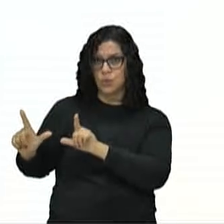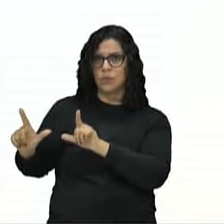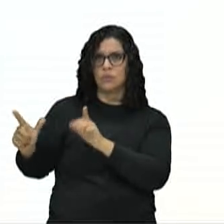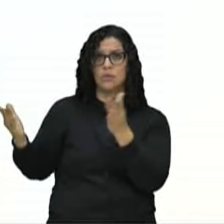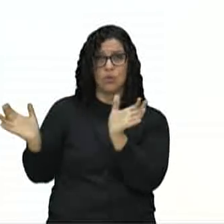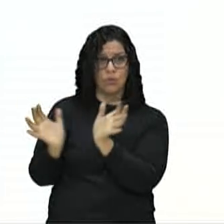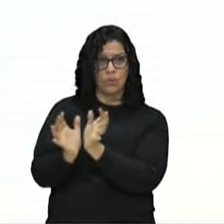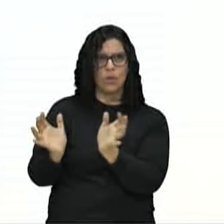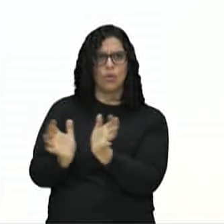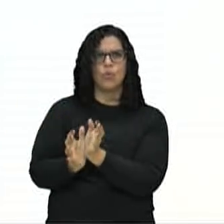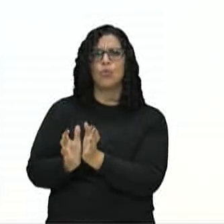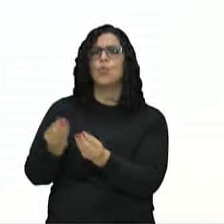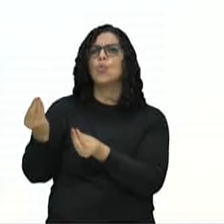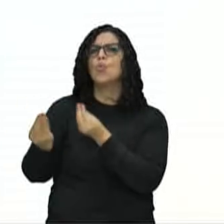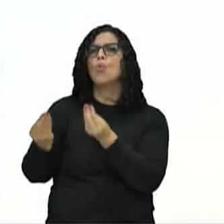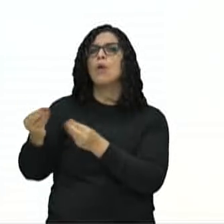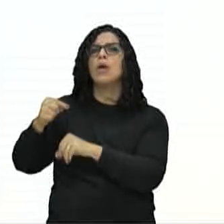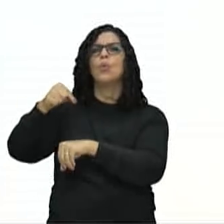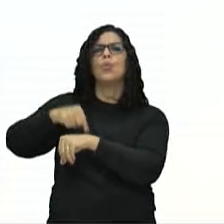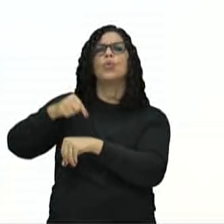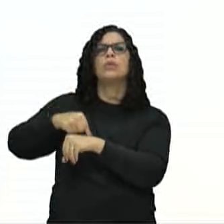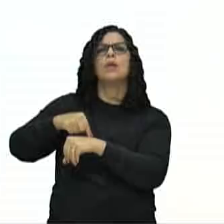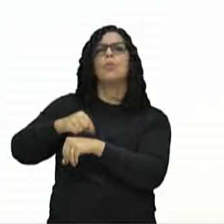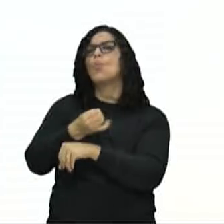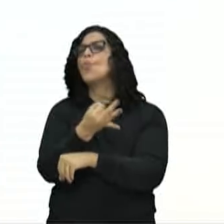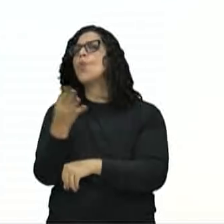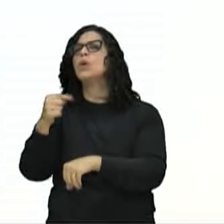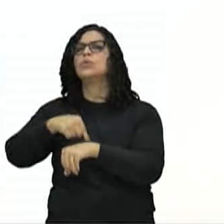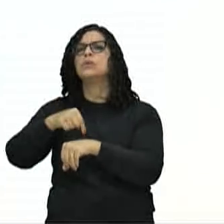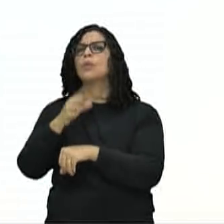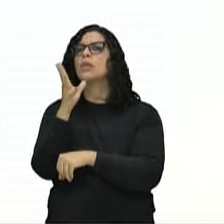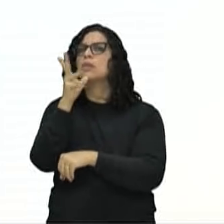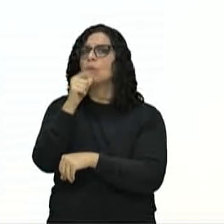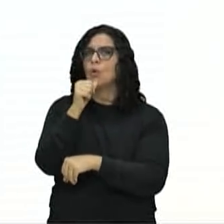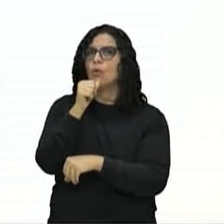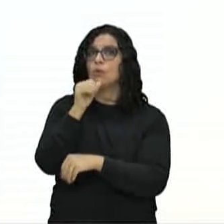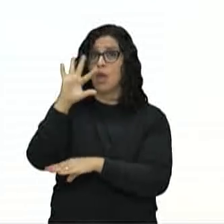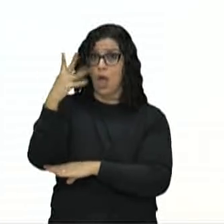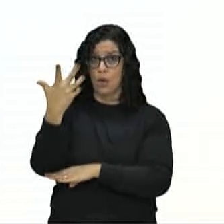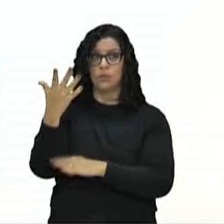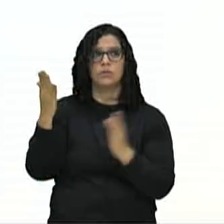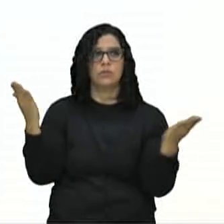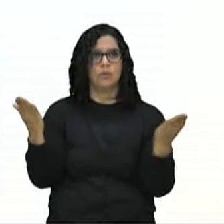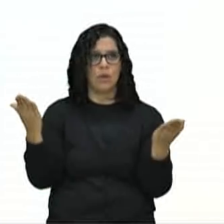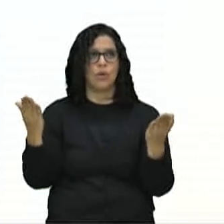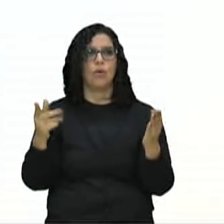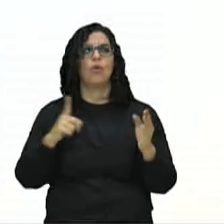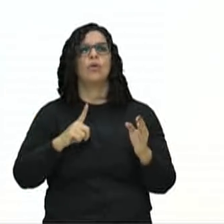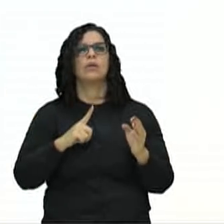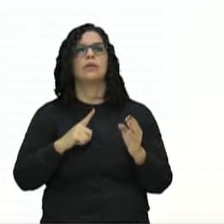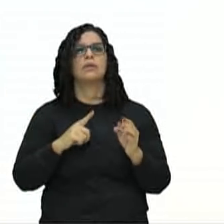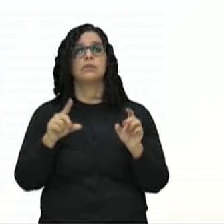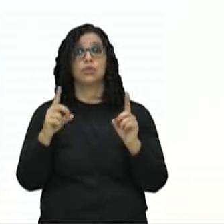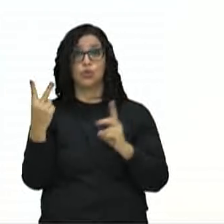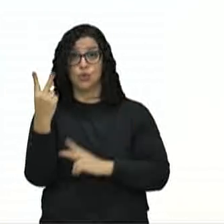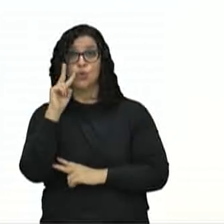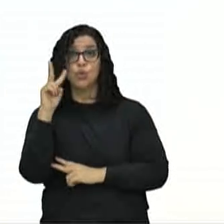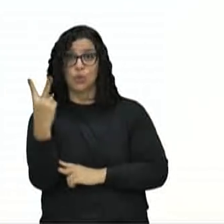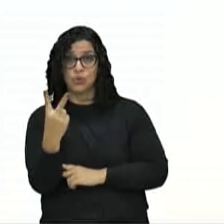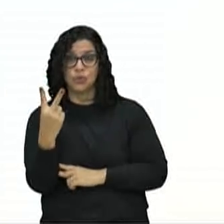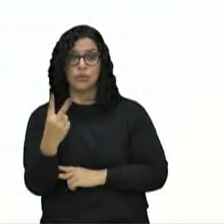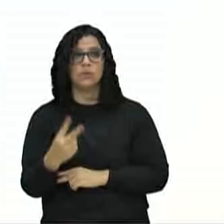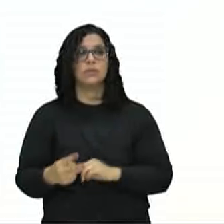turma, qual é a duração dos fatos? Os acontecimentos ocorrem em 2